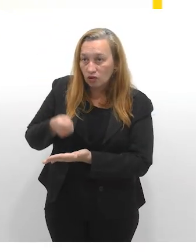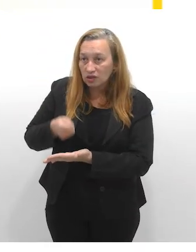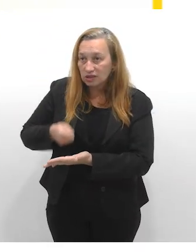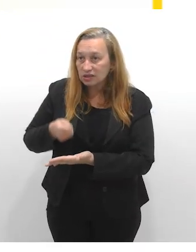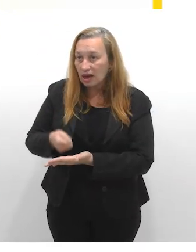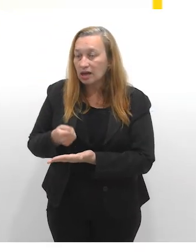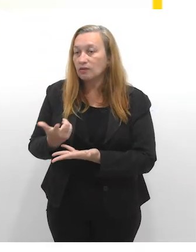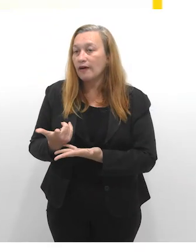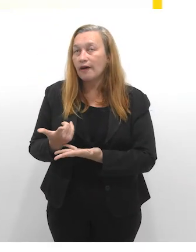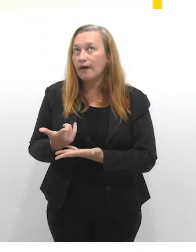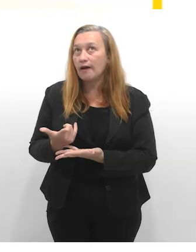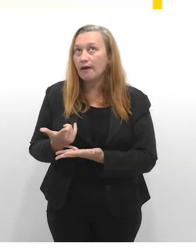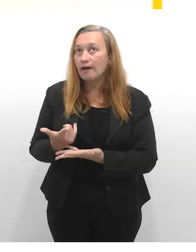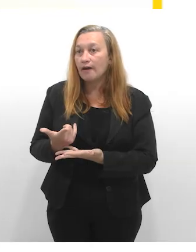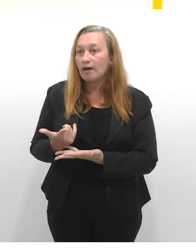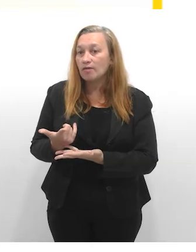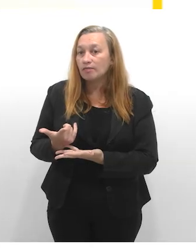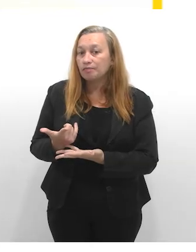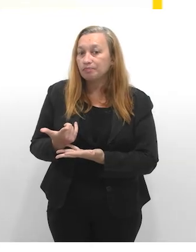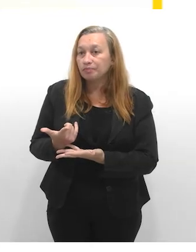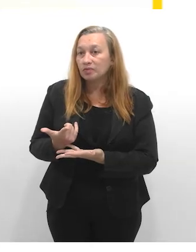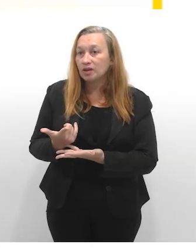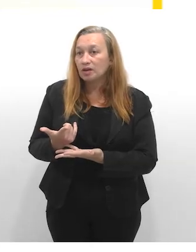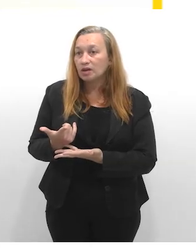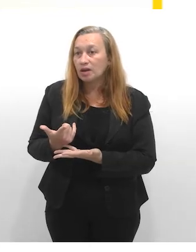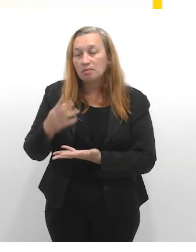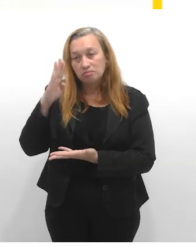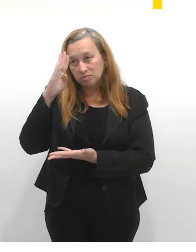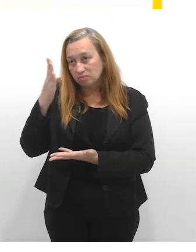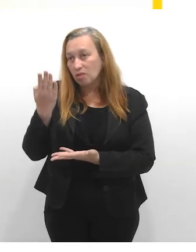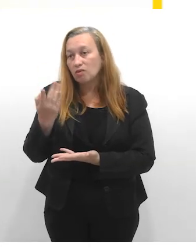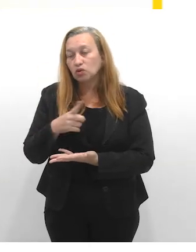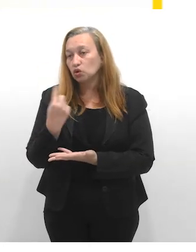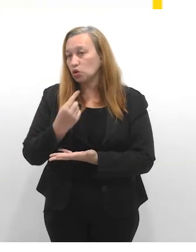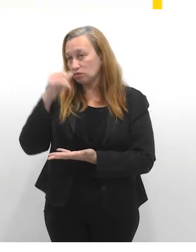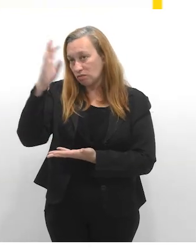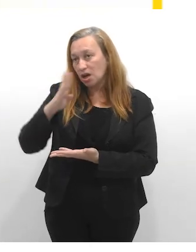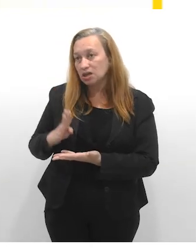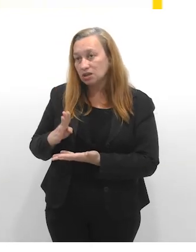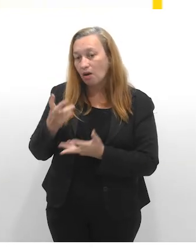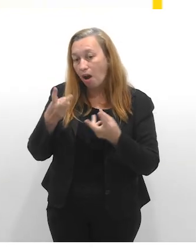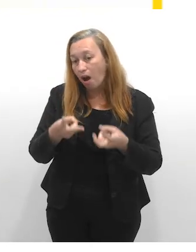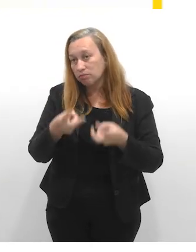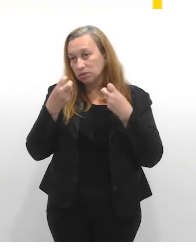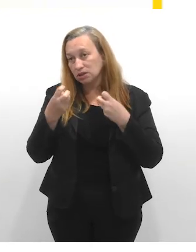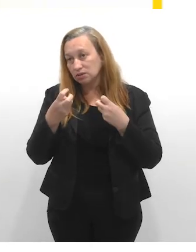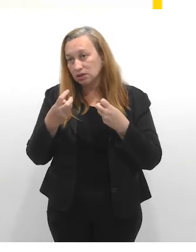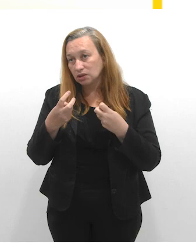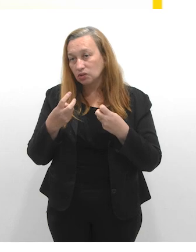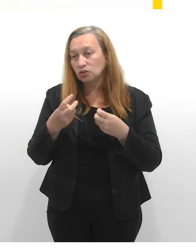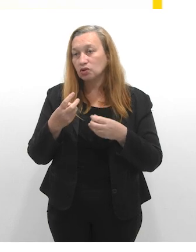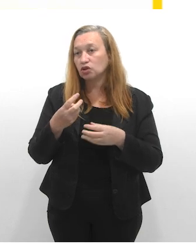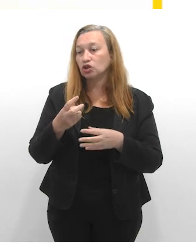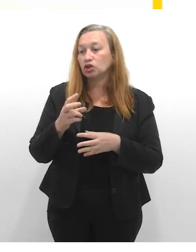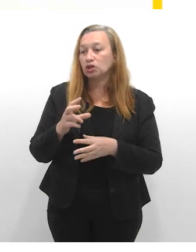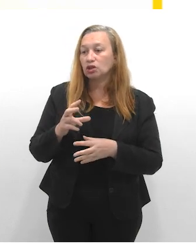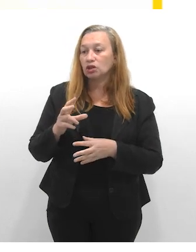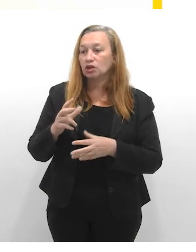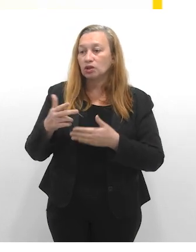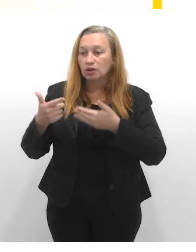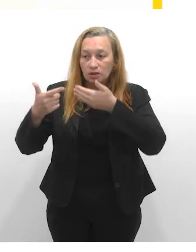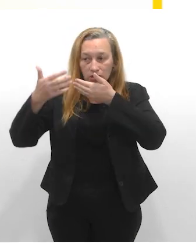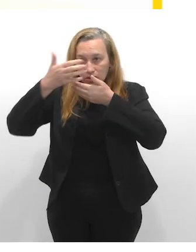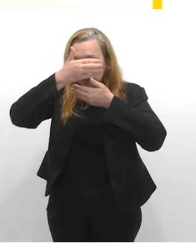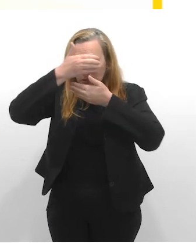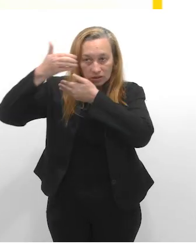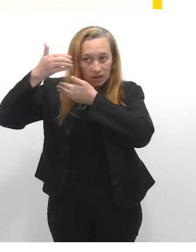forçado é uma condição que é fundante, né, do nosso Brasil, a percepção do sequestro